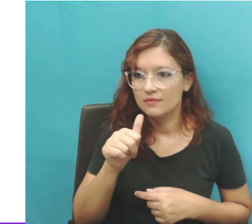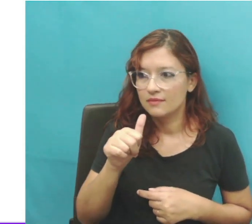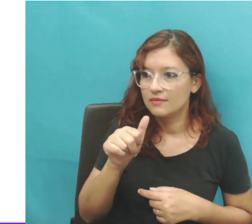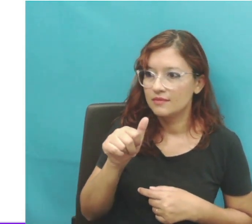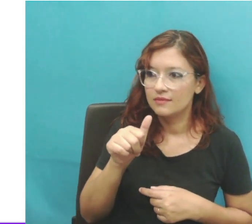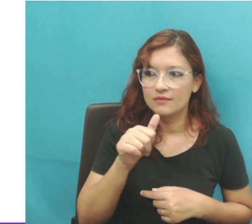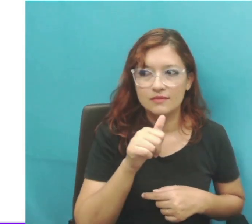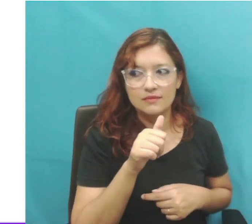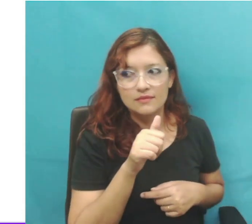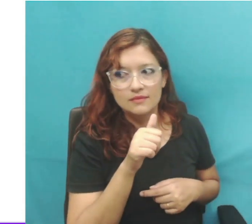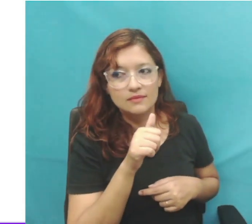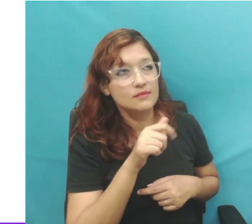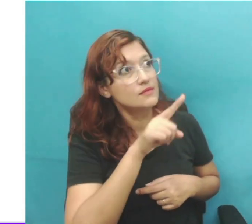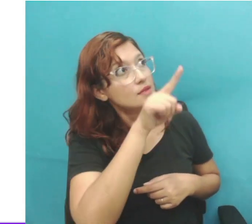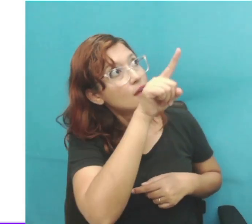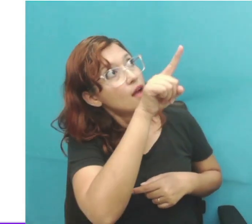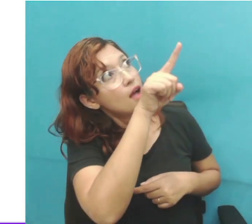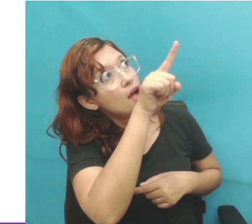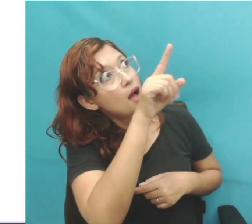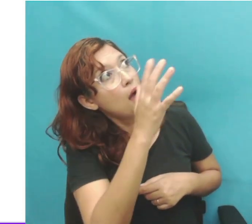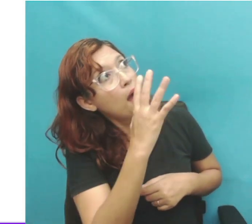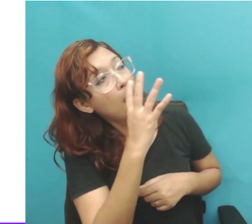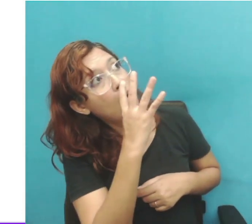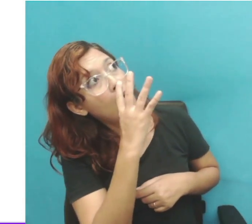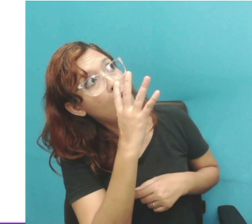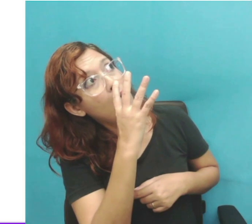Veja, a mulher está falando,